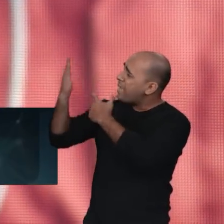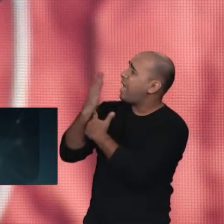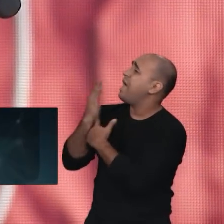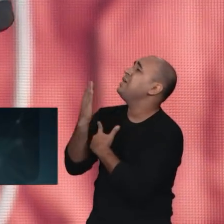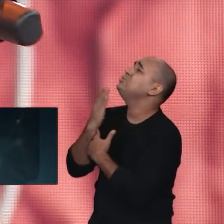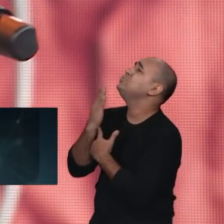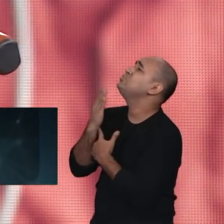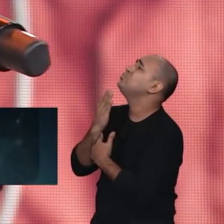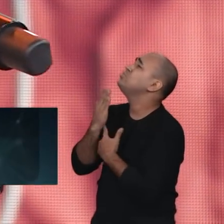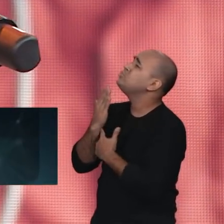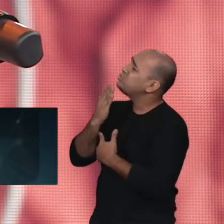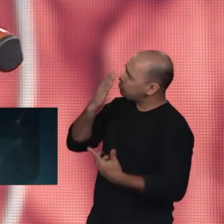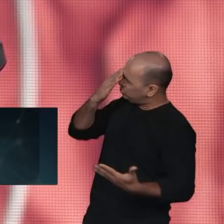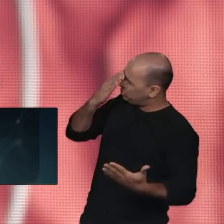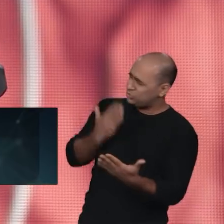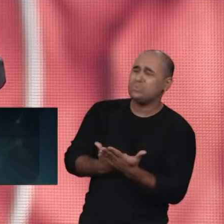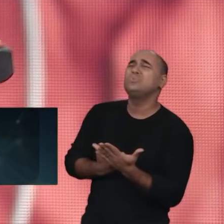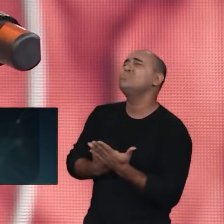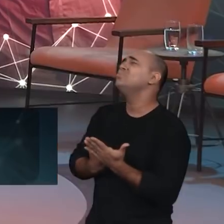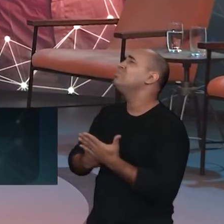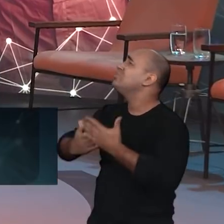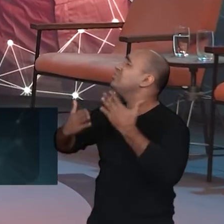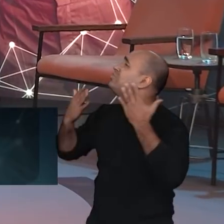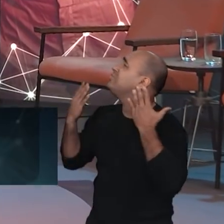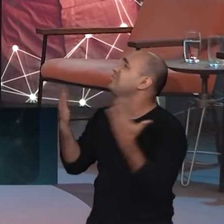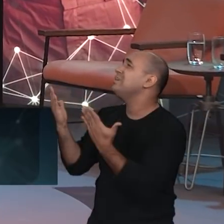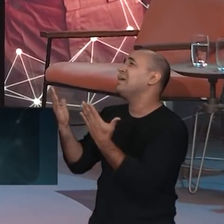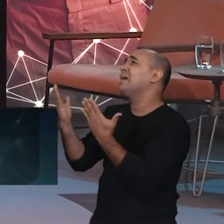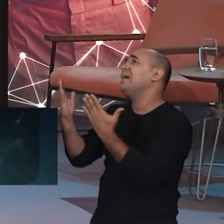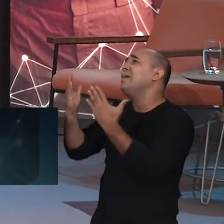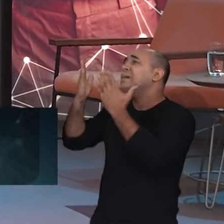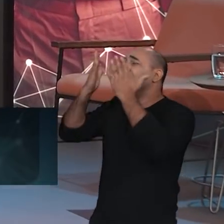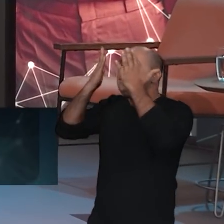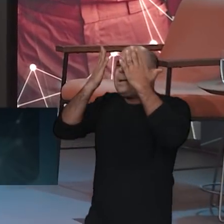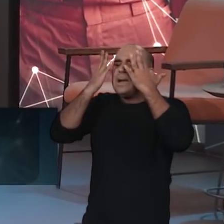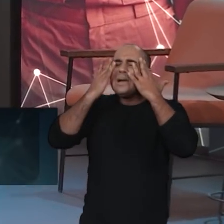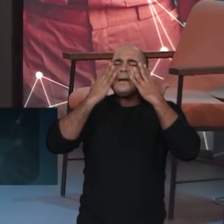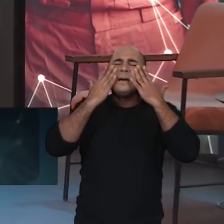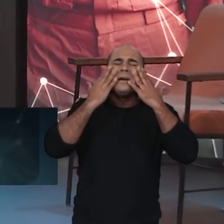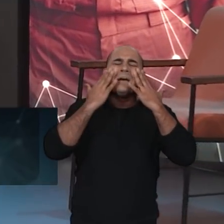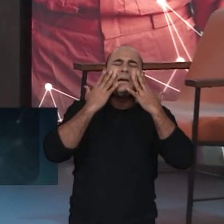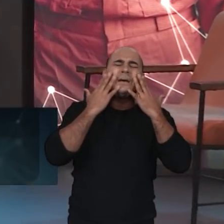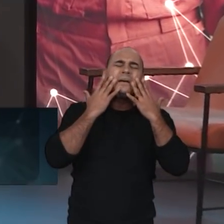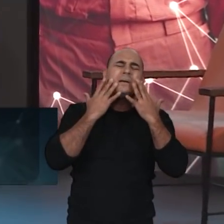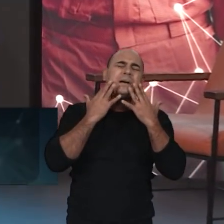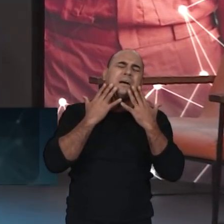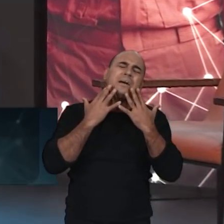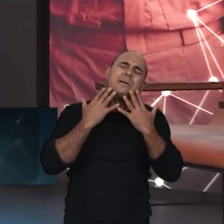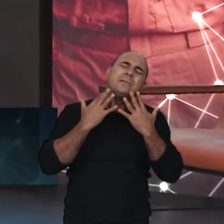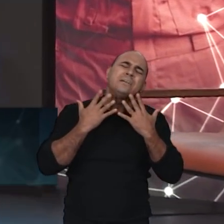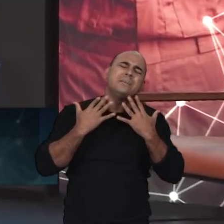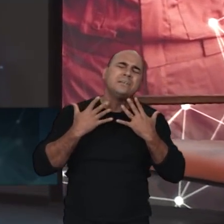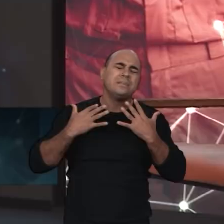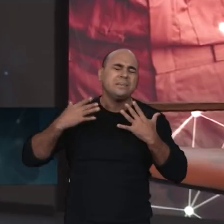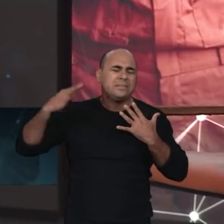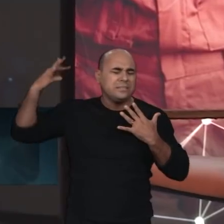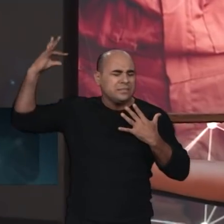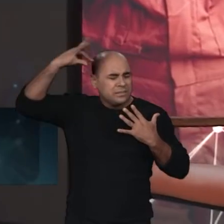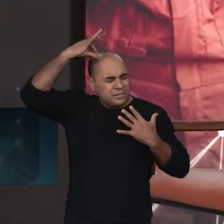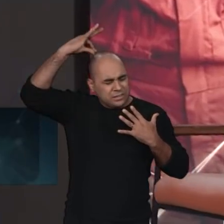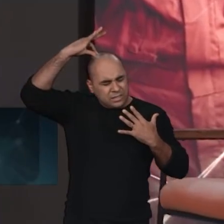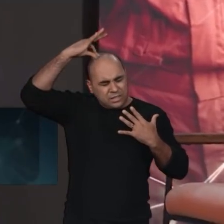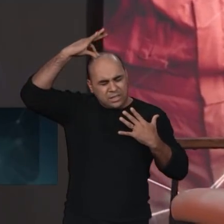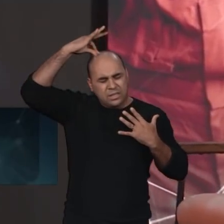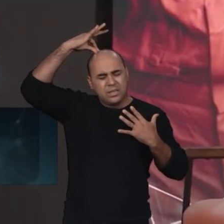disse Pai vou confiar. Enquanto eu chorava eu ouvia a tua voz dizendo